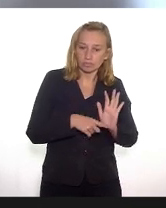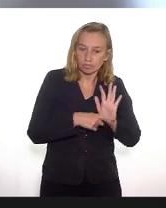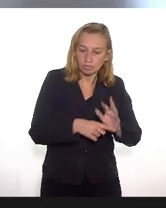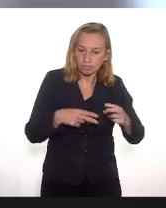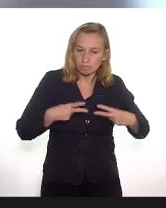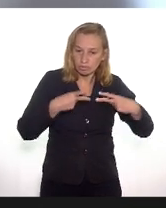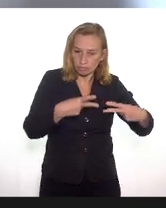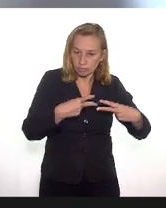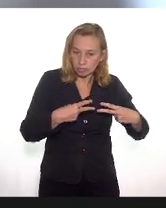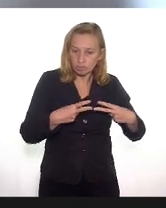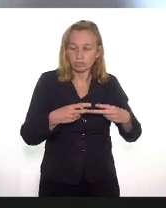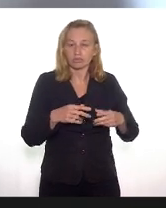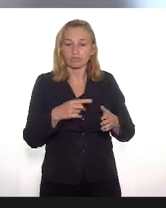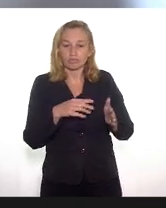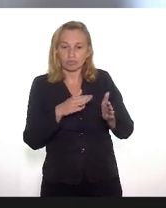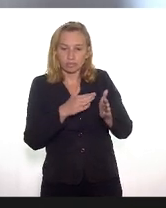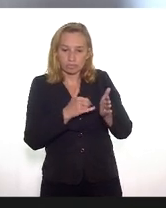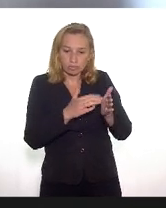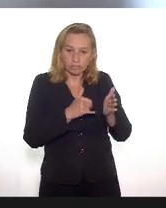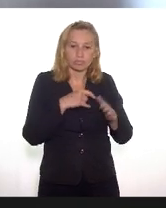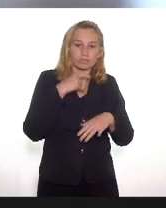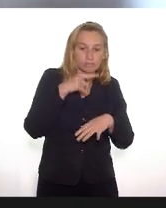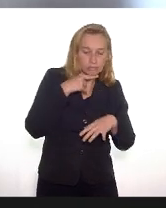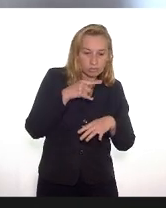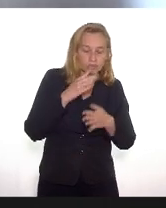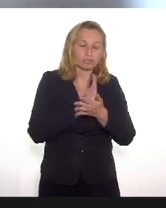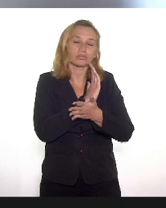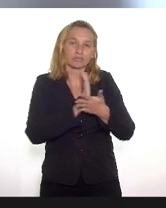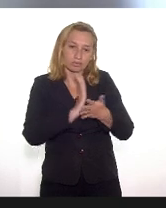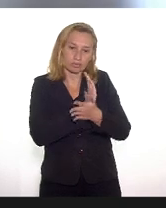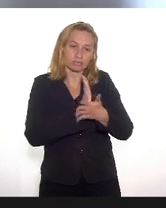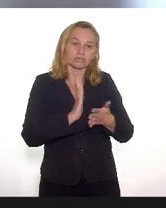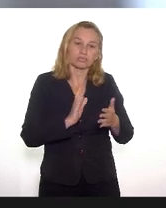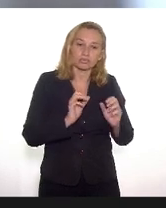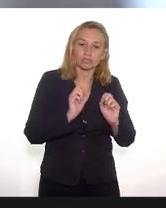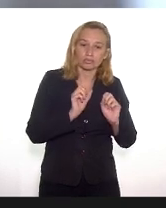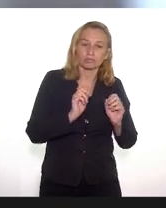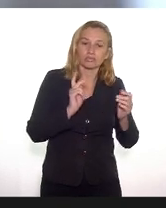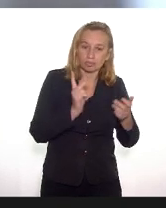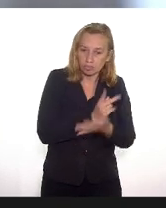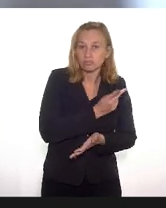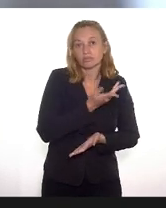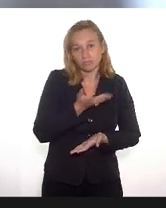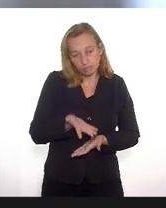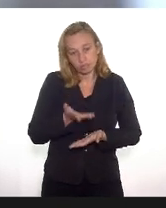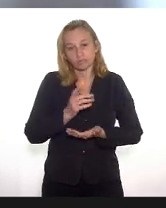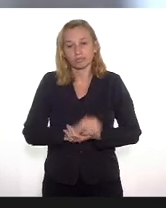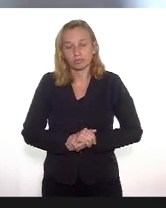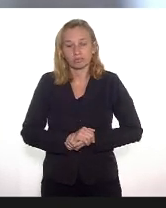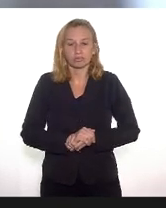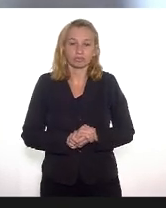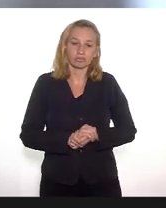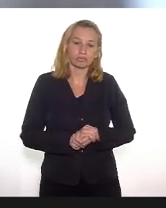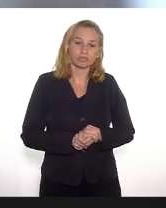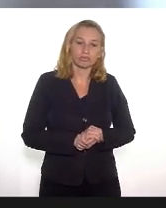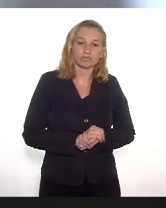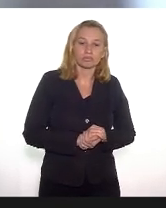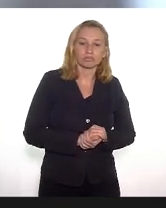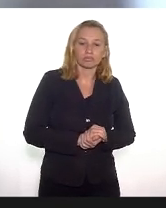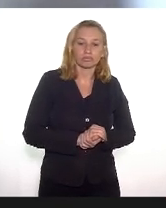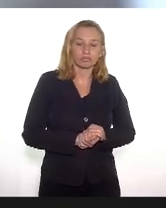fazer tirar essa dúvida, né, que às vezes vem a forma de falar conosco, de